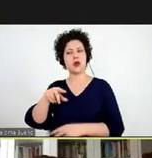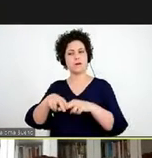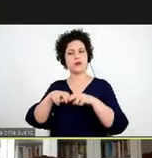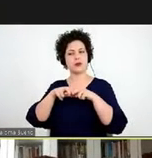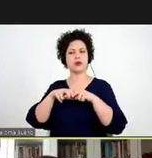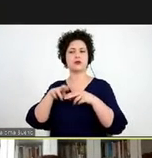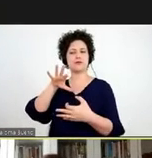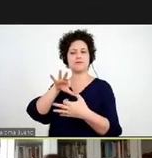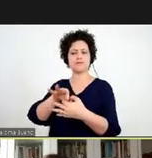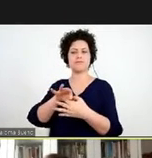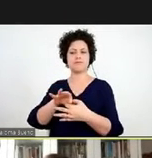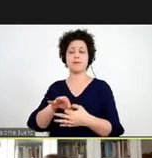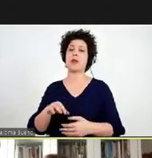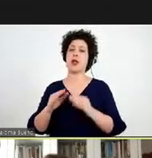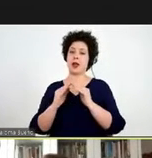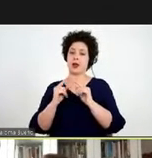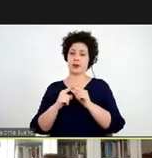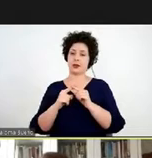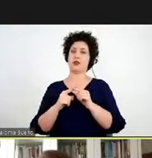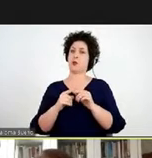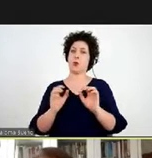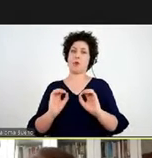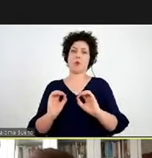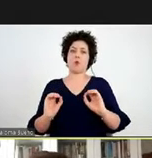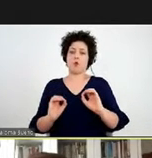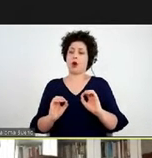A capela estava desocupada desde